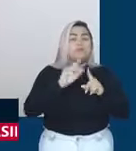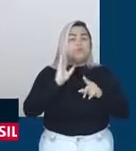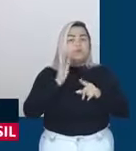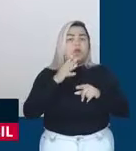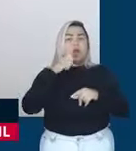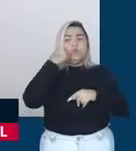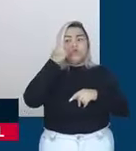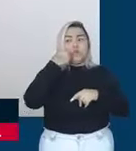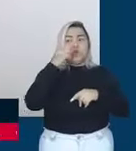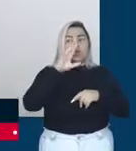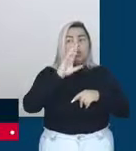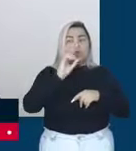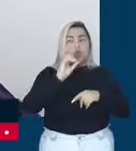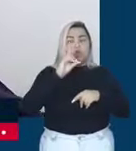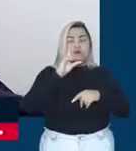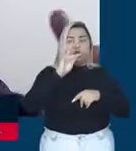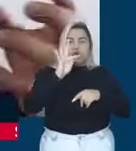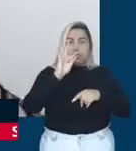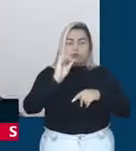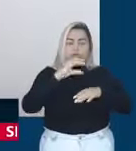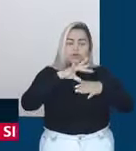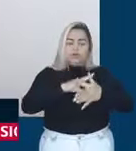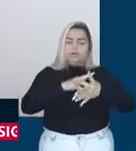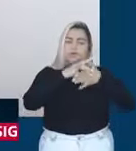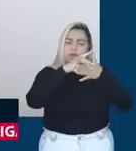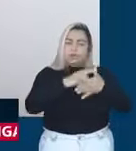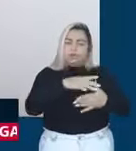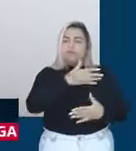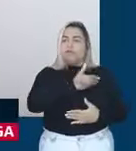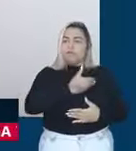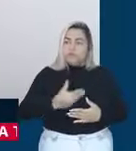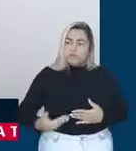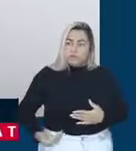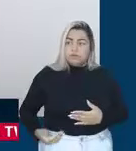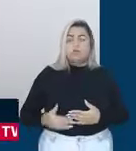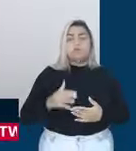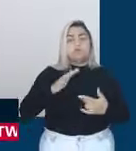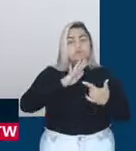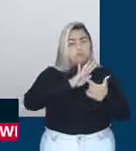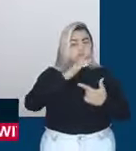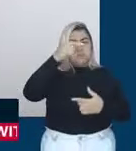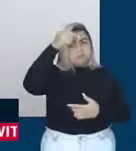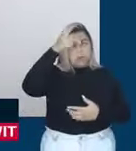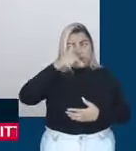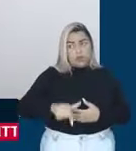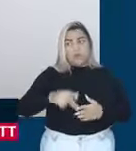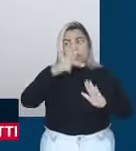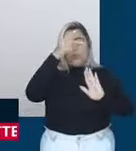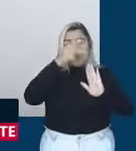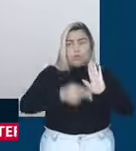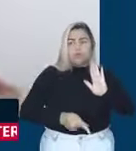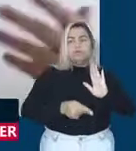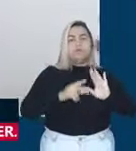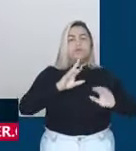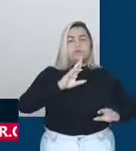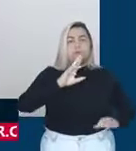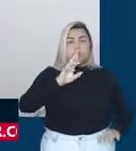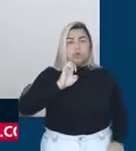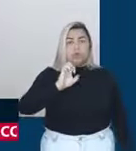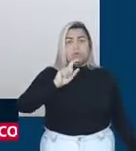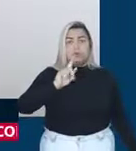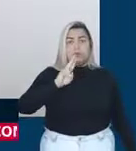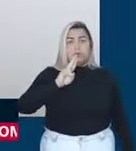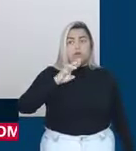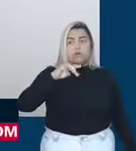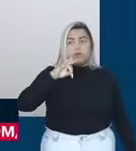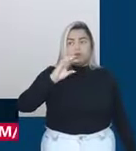senador Randolph, líder do governo, pega o projeto, reapresenta o projeto para regulamentar uma PEC,